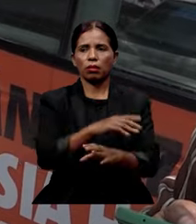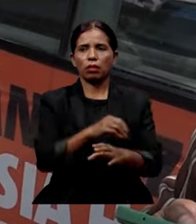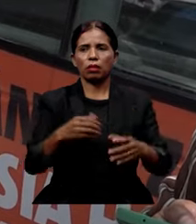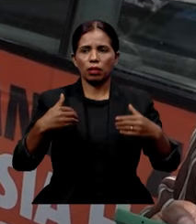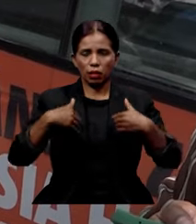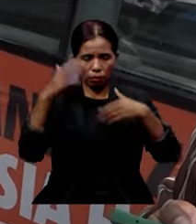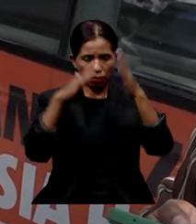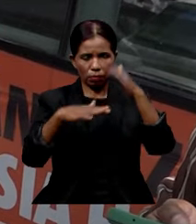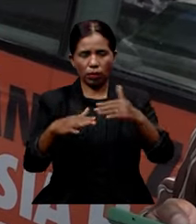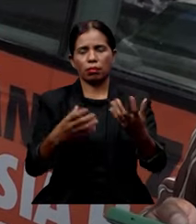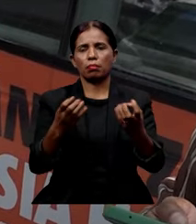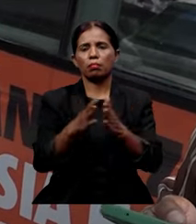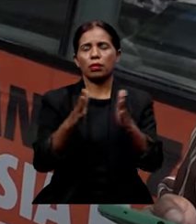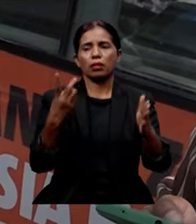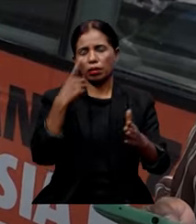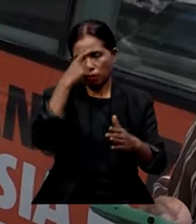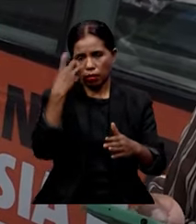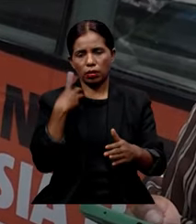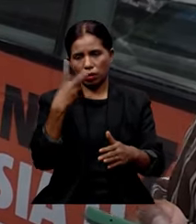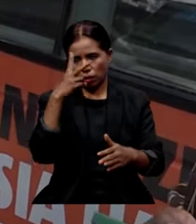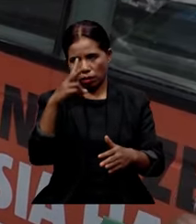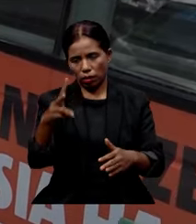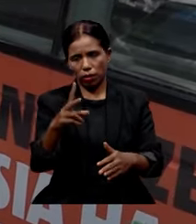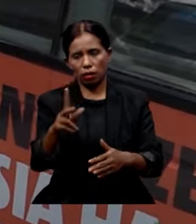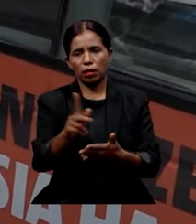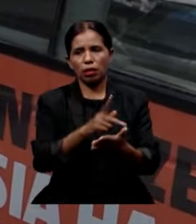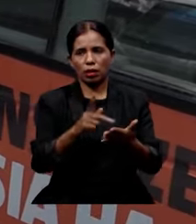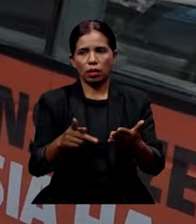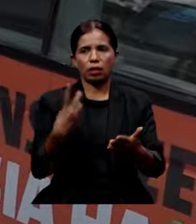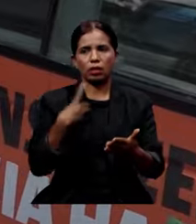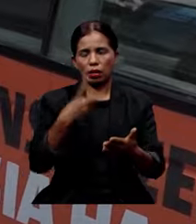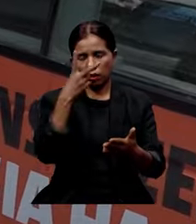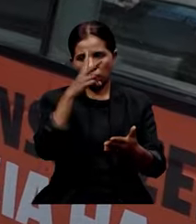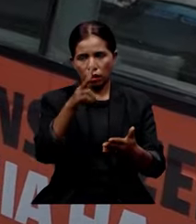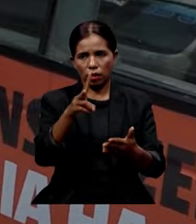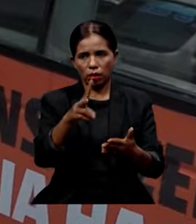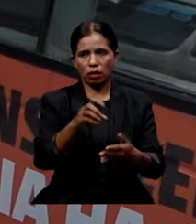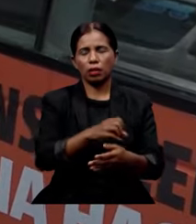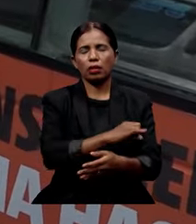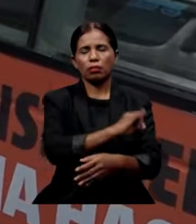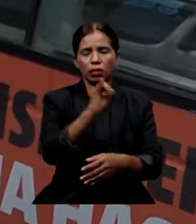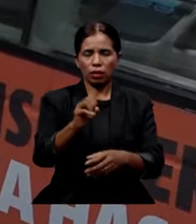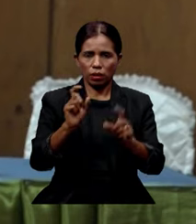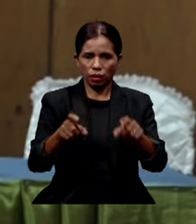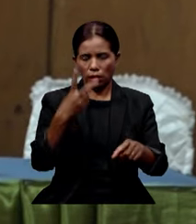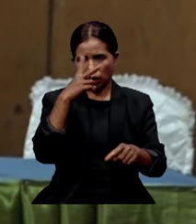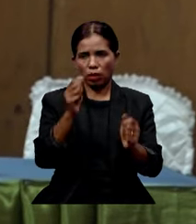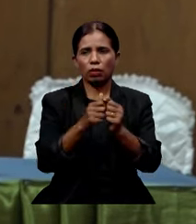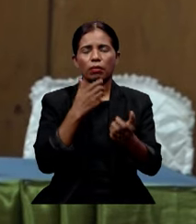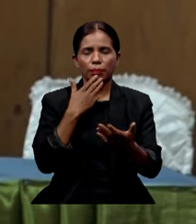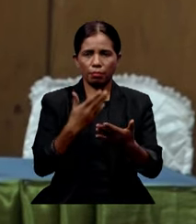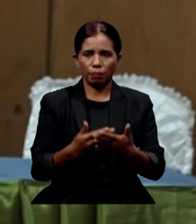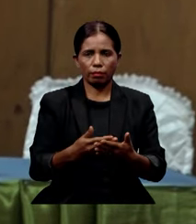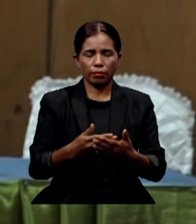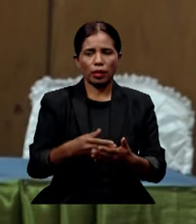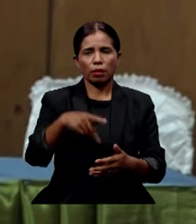fal problema. Tama ne ita si hare kona ba elemen tu krimi trafik umano kala ne ne ita si hare investigasau ma tengki bele hare di dia kona ba. Nune emos